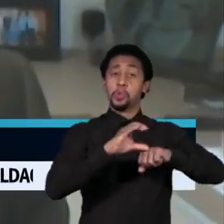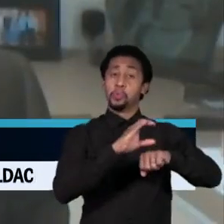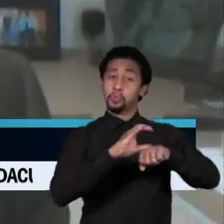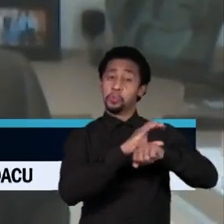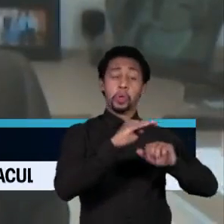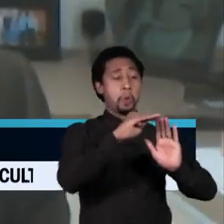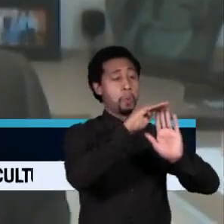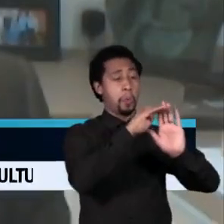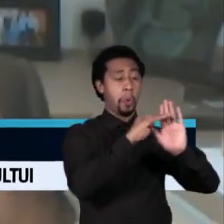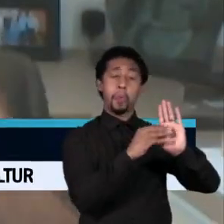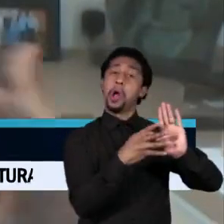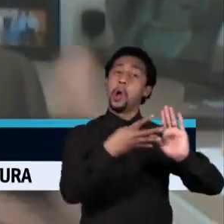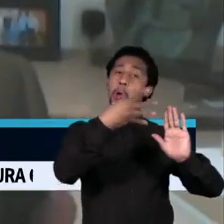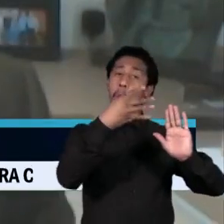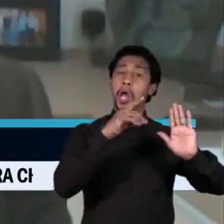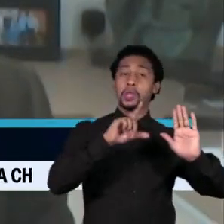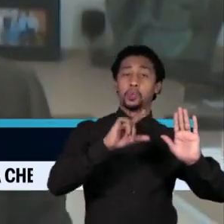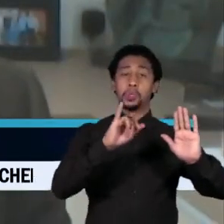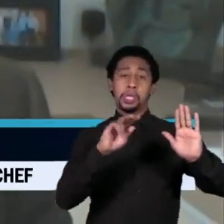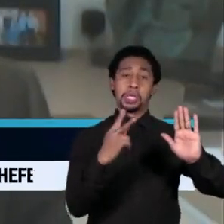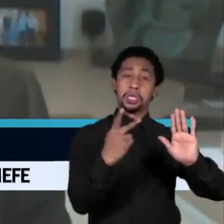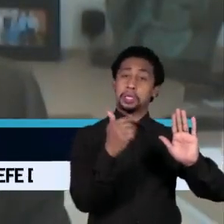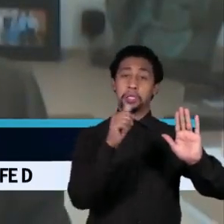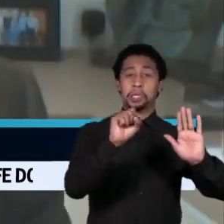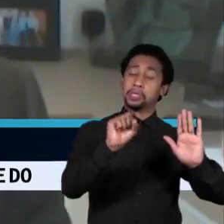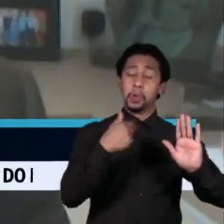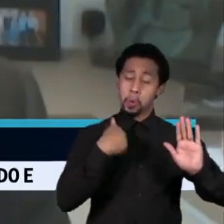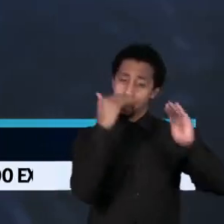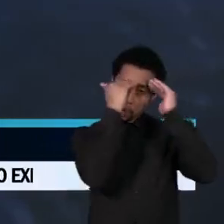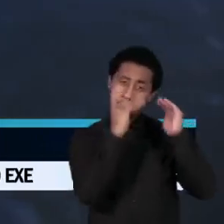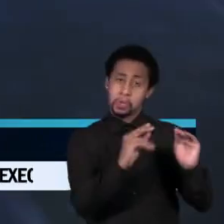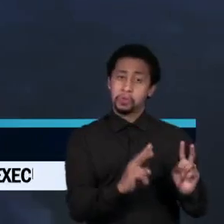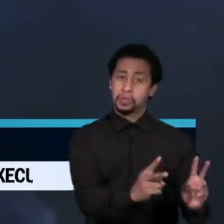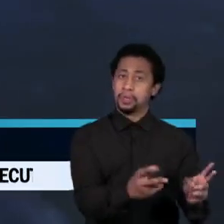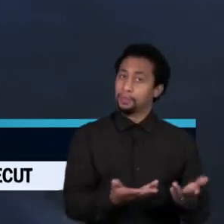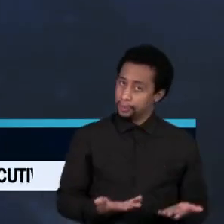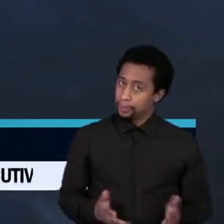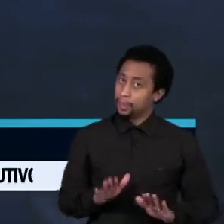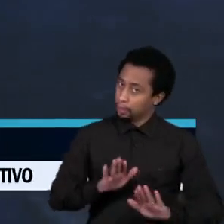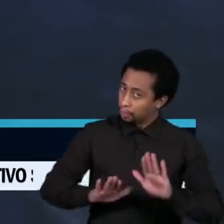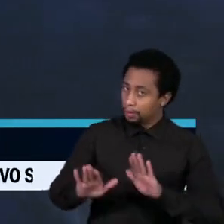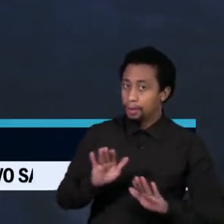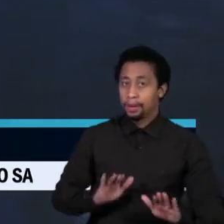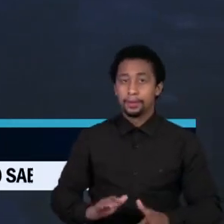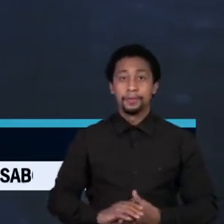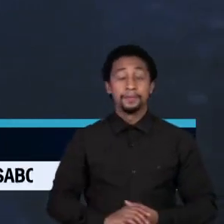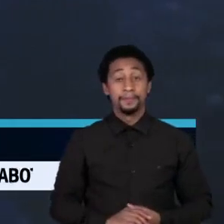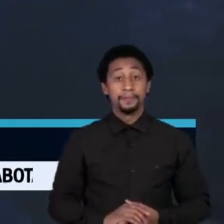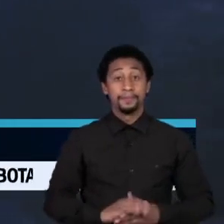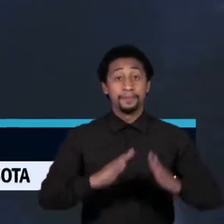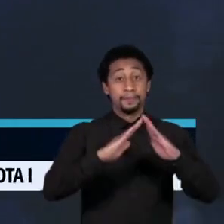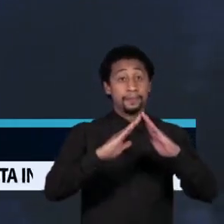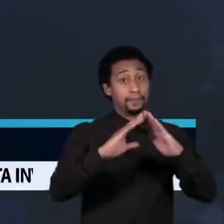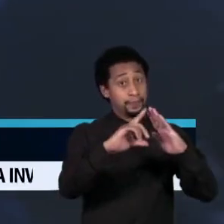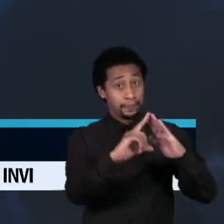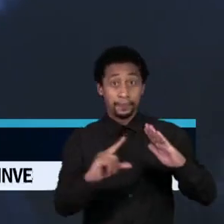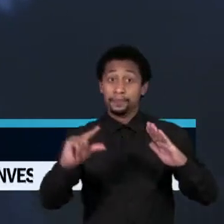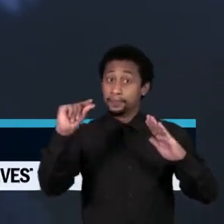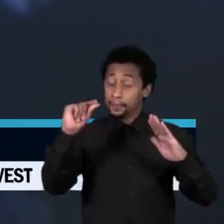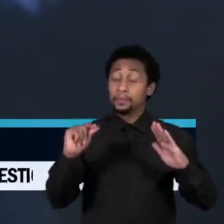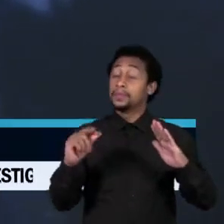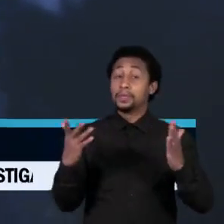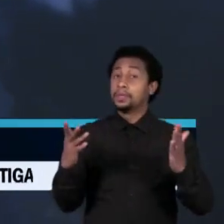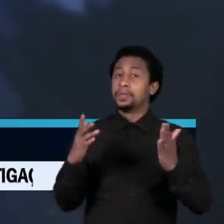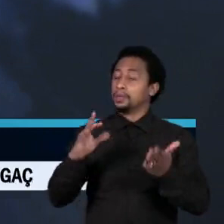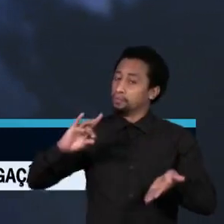não estamos nesse ponto de risco efetivo de ruptura. Eu acho que há muito barulho. O Palácio do Planalto não confirmou a informação